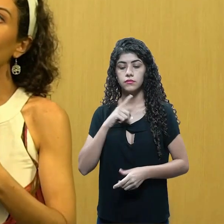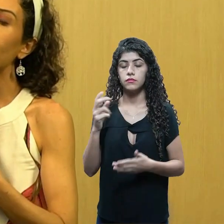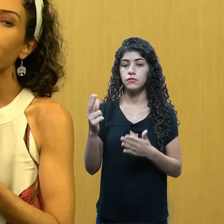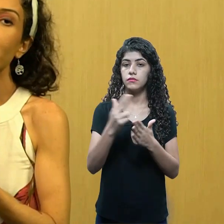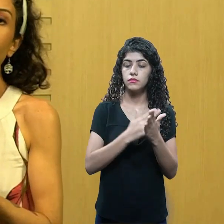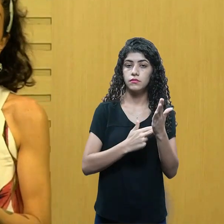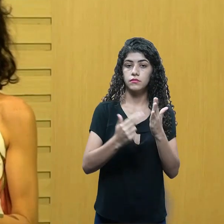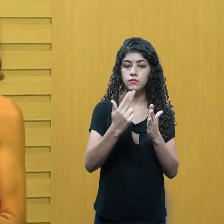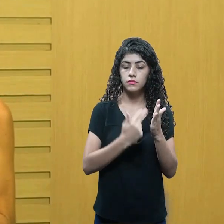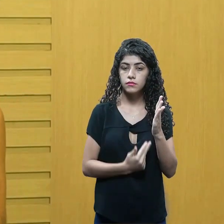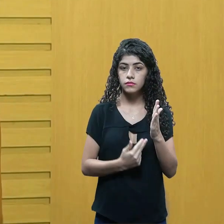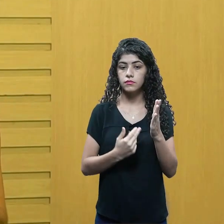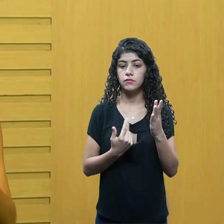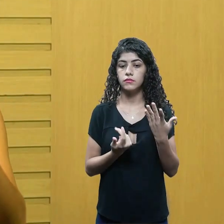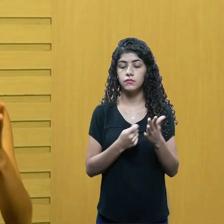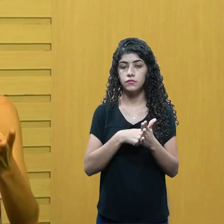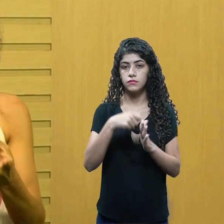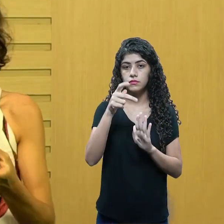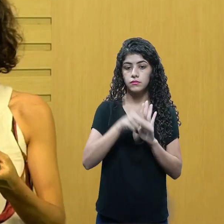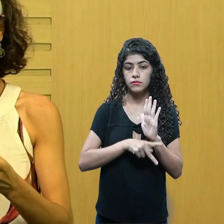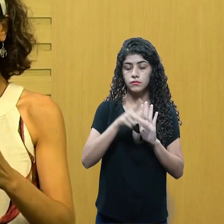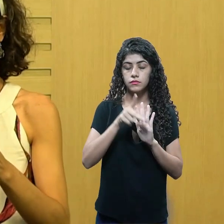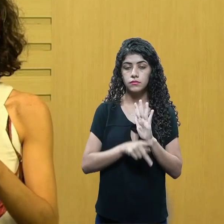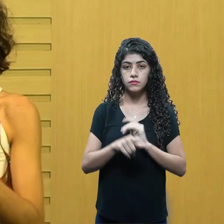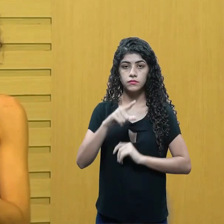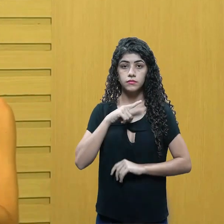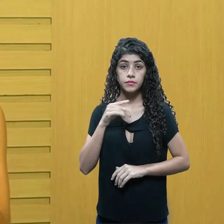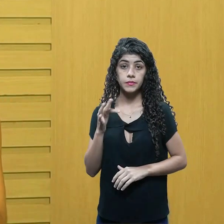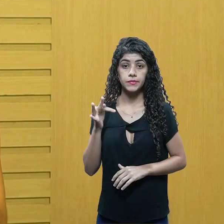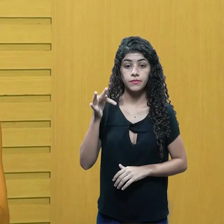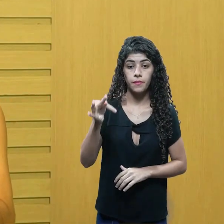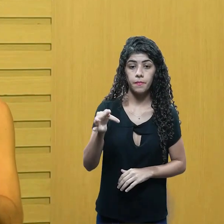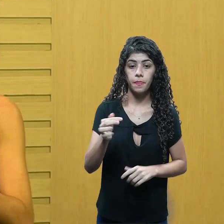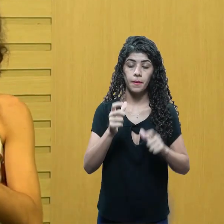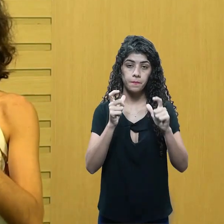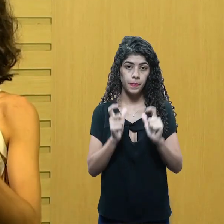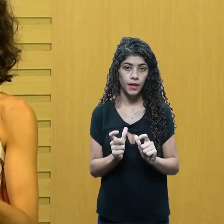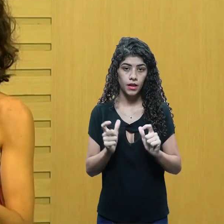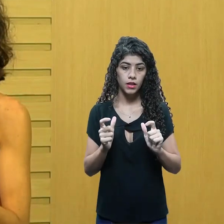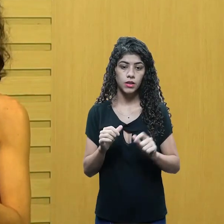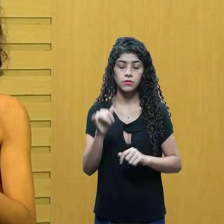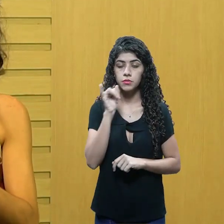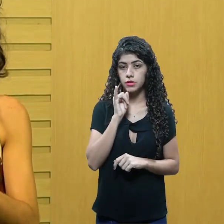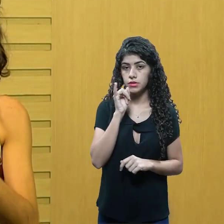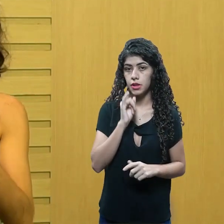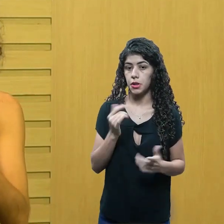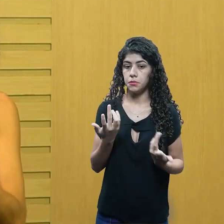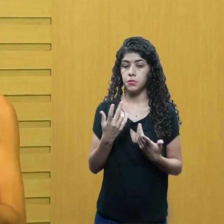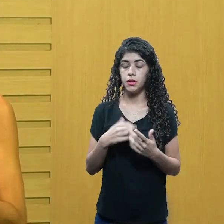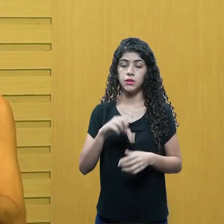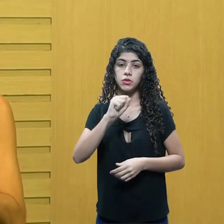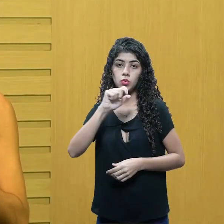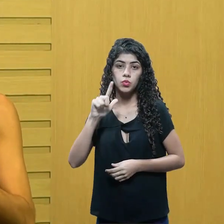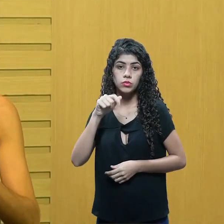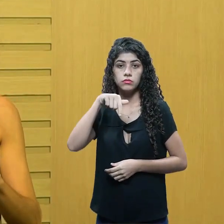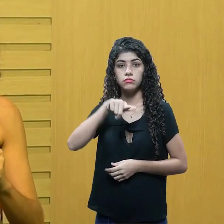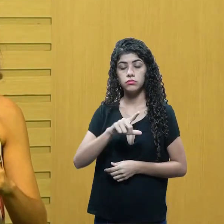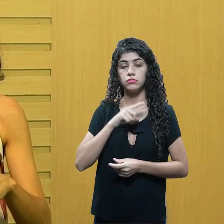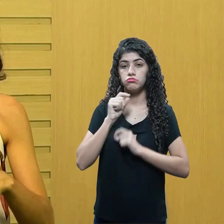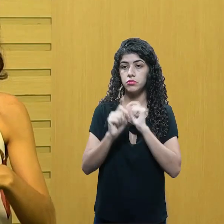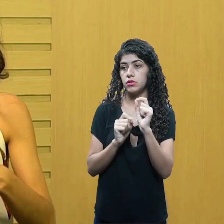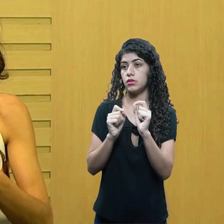tinha no seu desenho de produção, que você ia fazer somente numa localidade, por exemplo, em São Luís, e